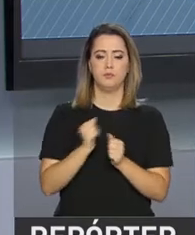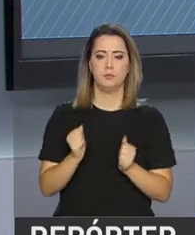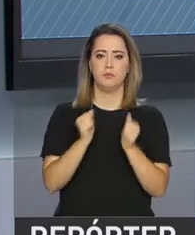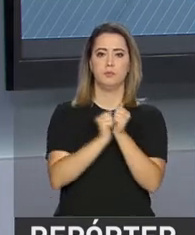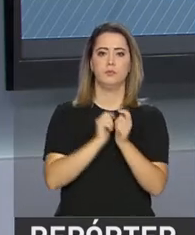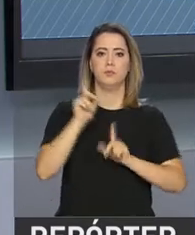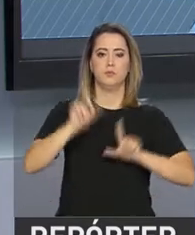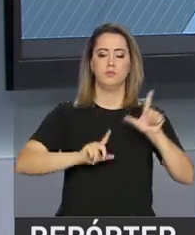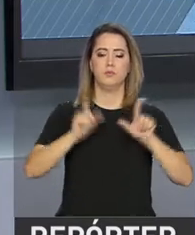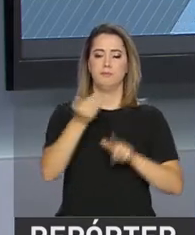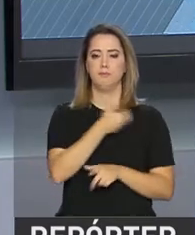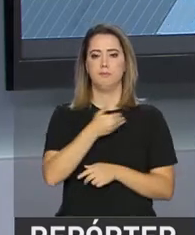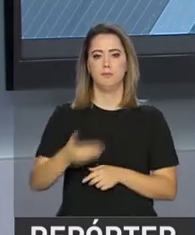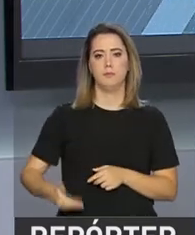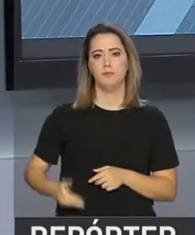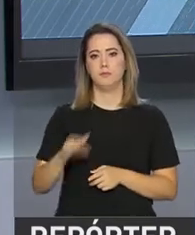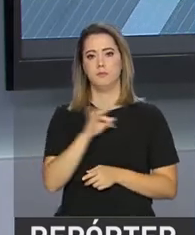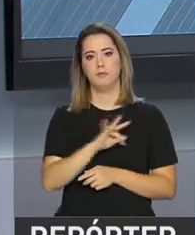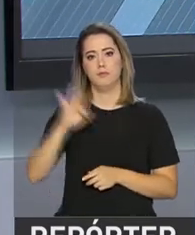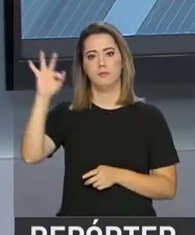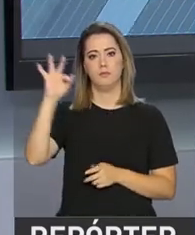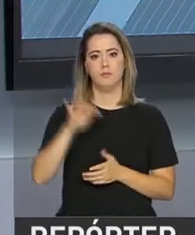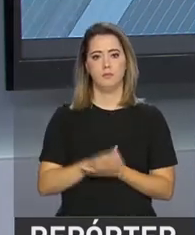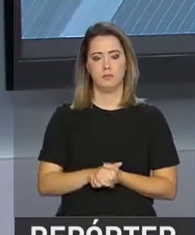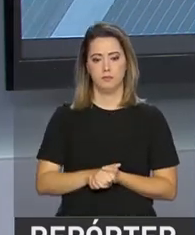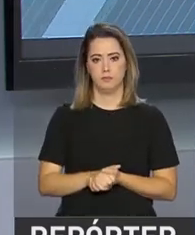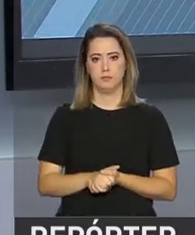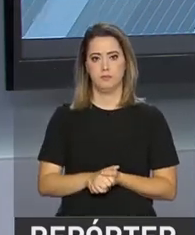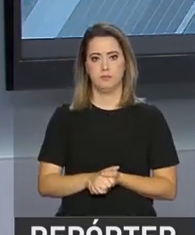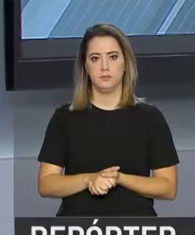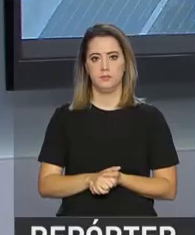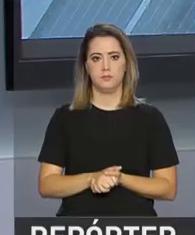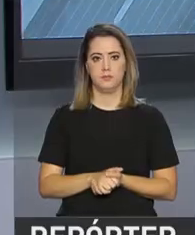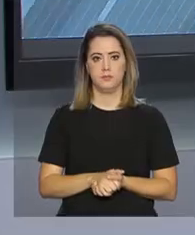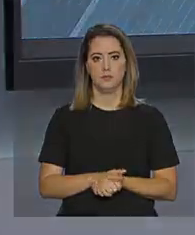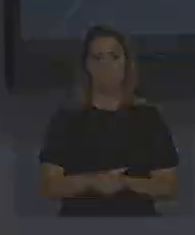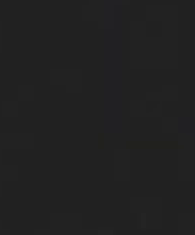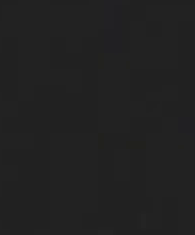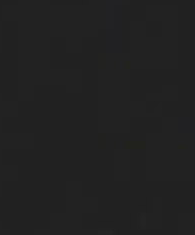você continue com a gente aqui na nbr a tv do governo federal